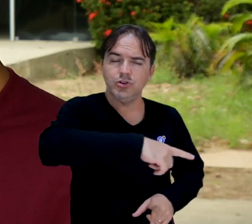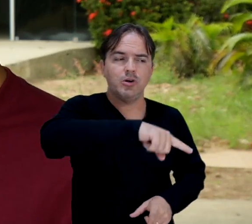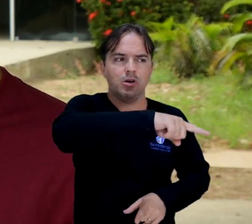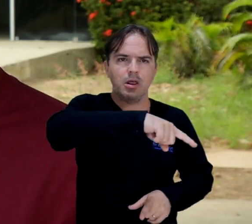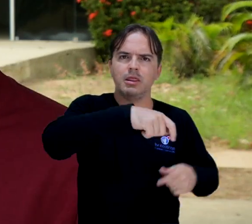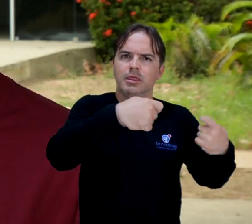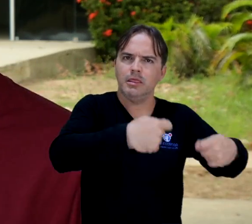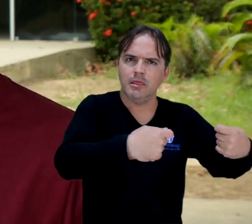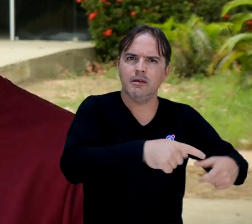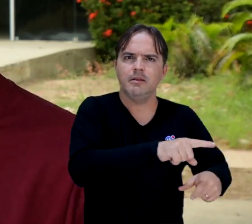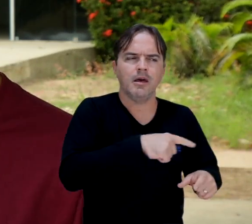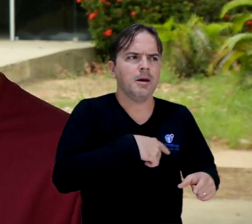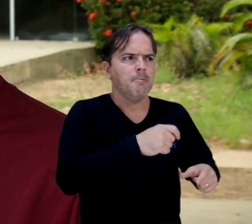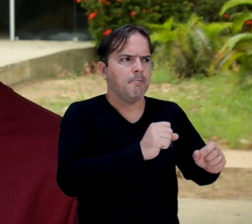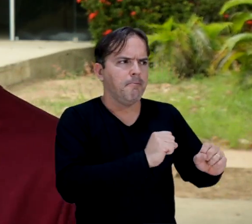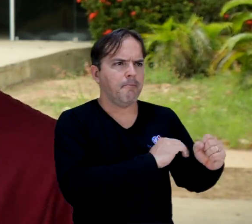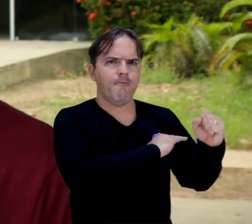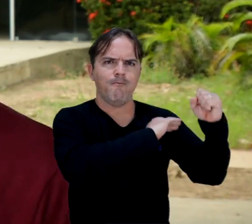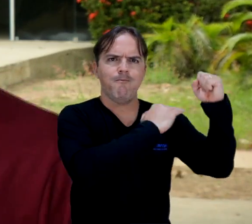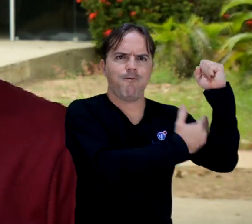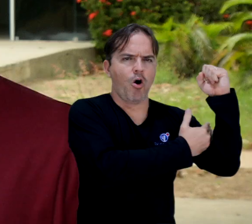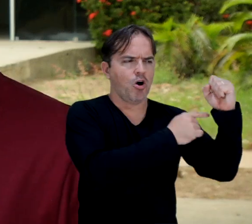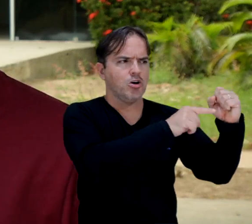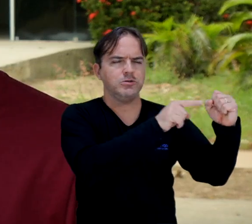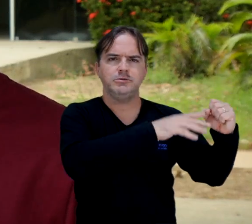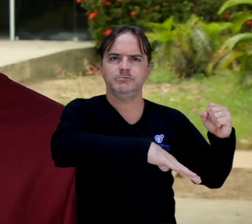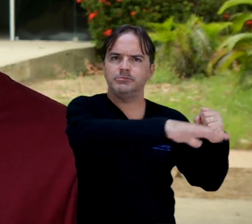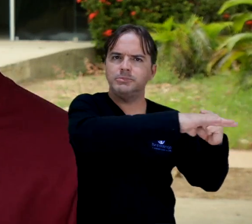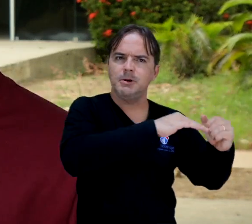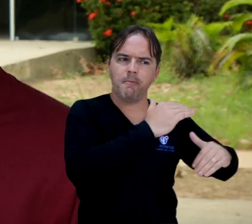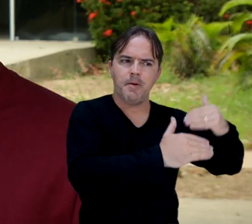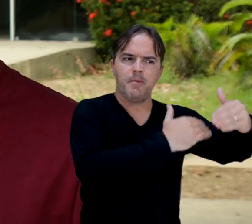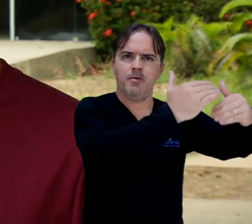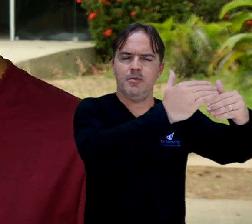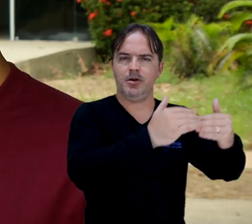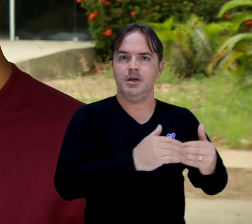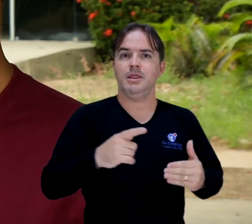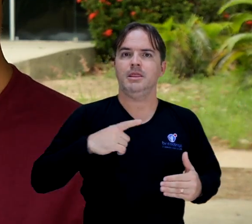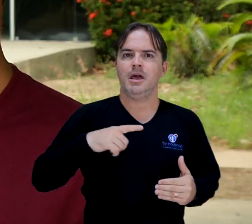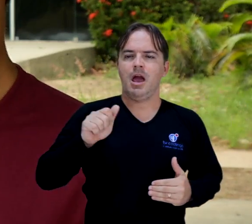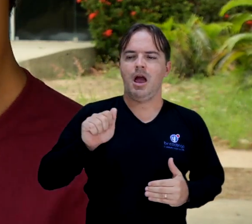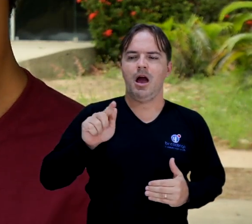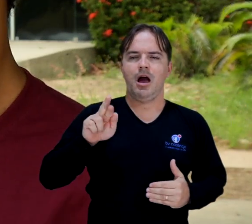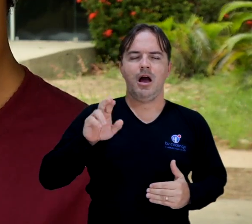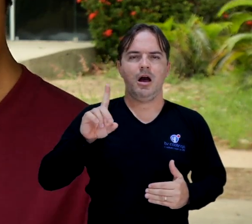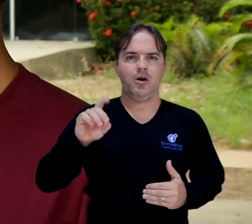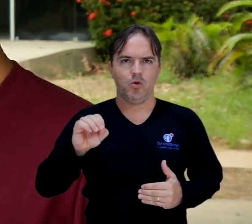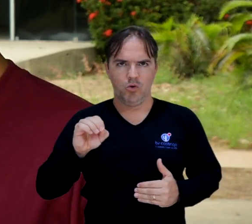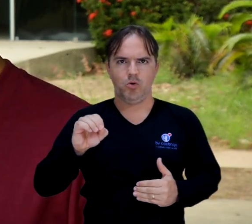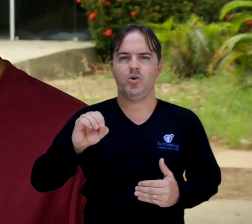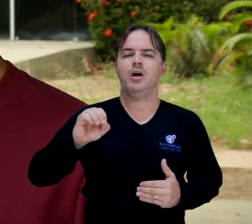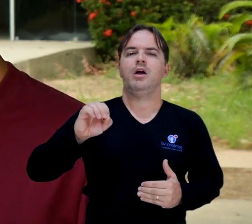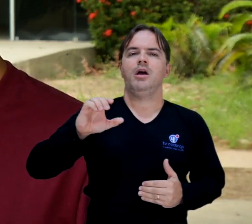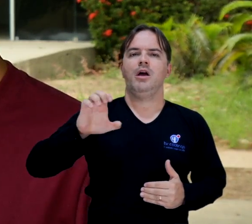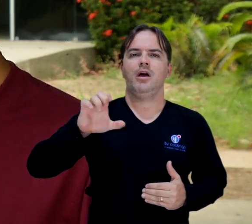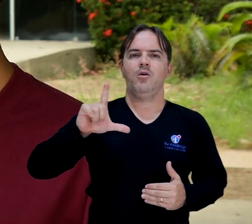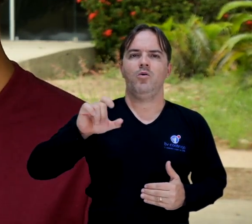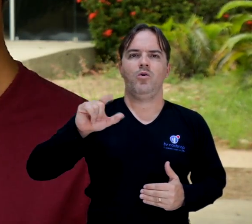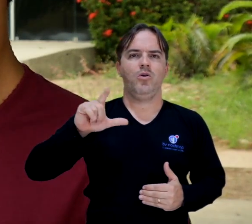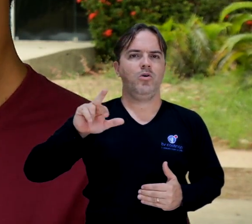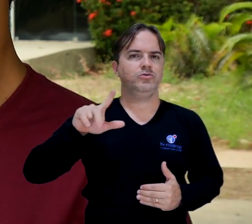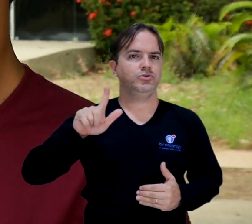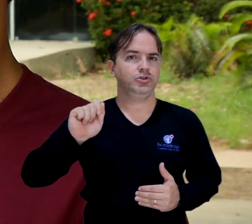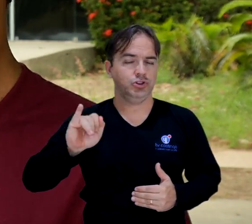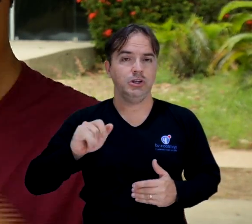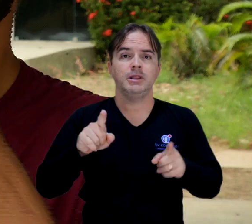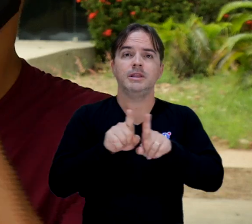grande potencial, né, de produção animal. Então, assim, são temas diversos. A gente vai ter agroecologia, a gente vai ter a questão